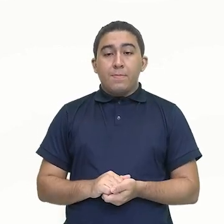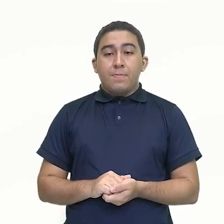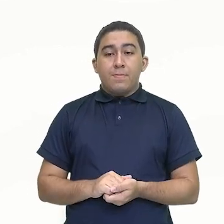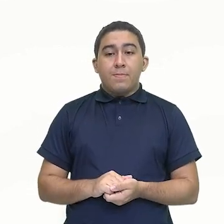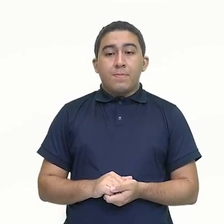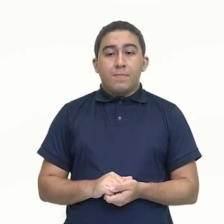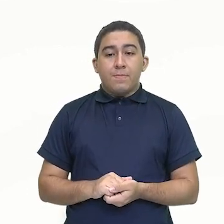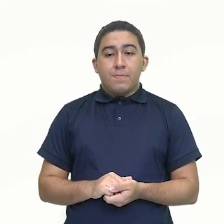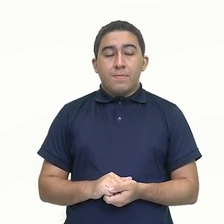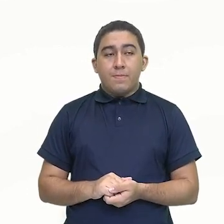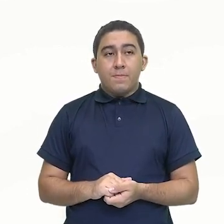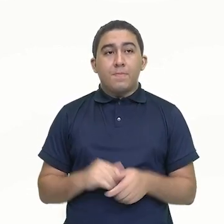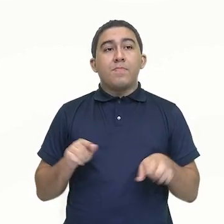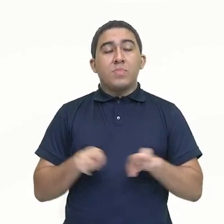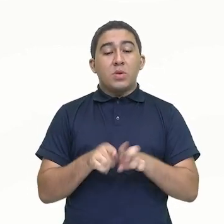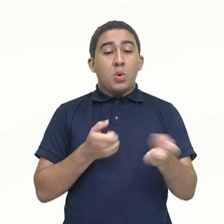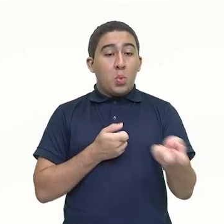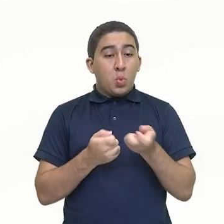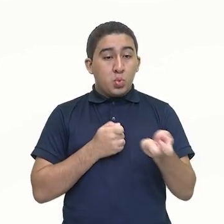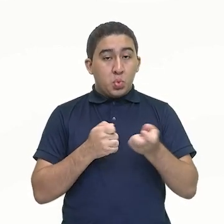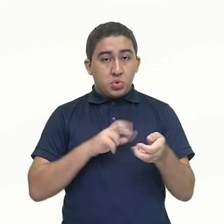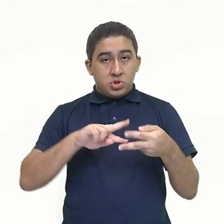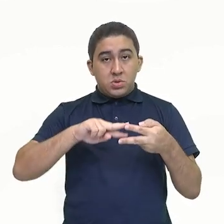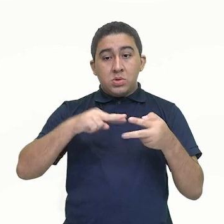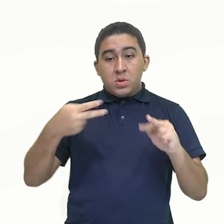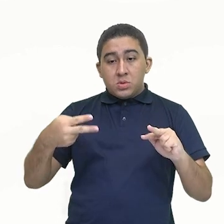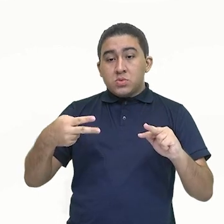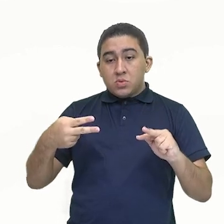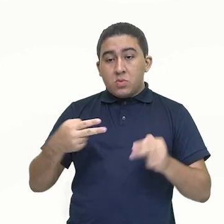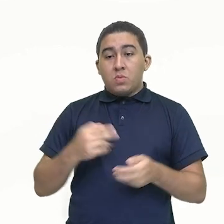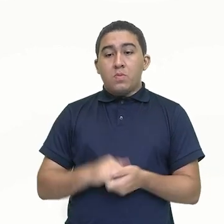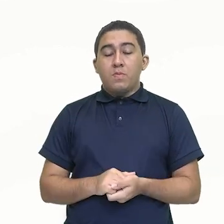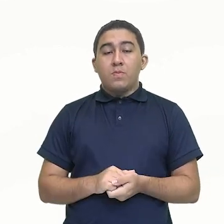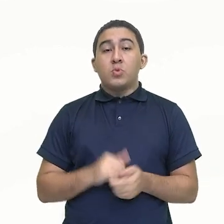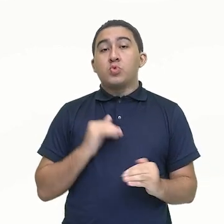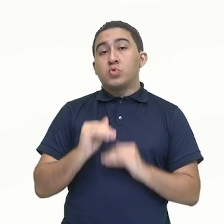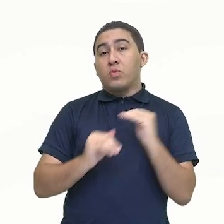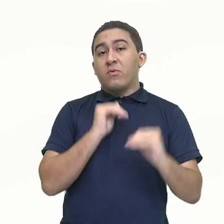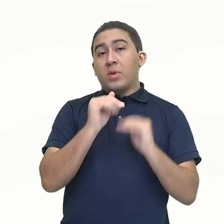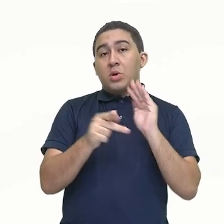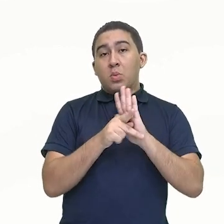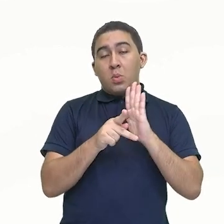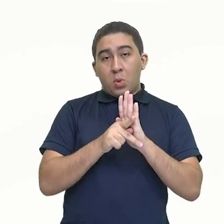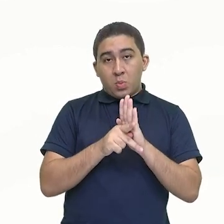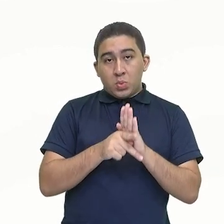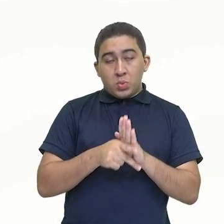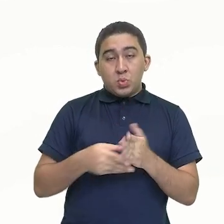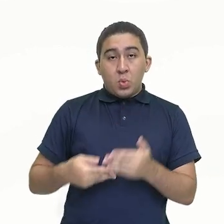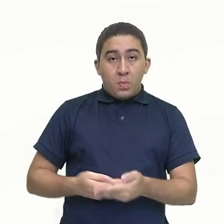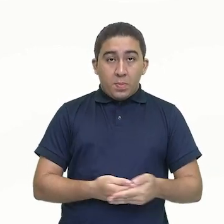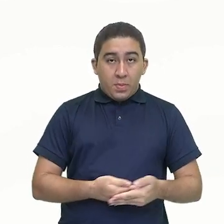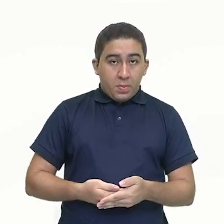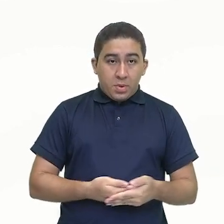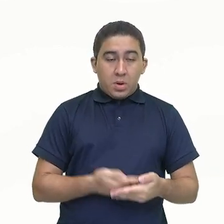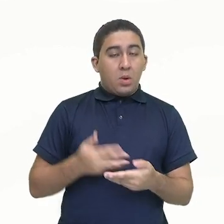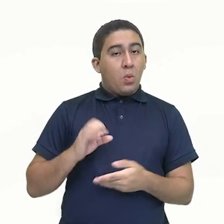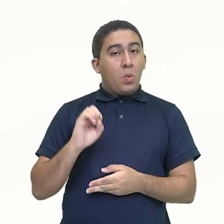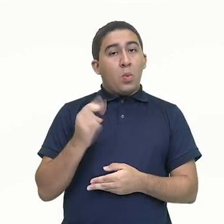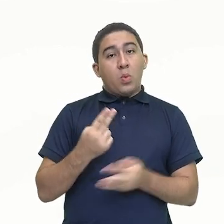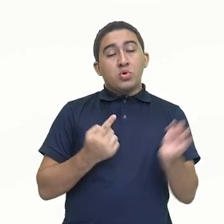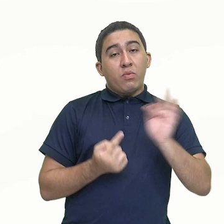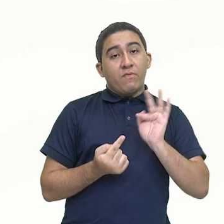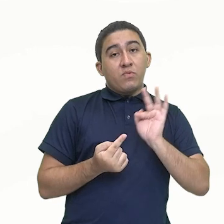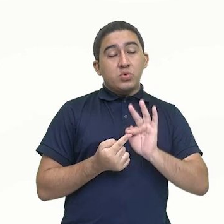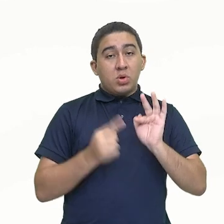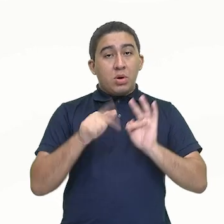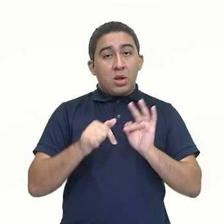aí o controle genético, né, do desenvolvimento embrionário ou das funções que elas